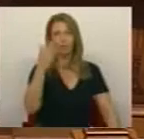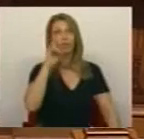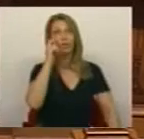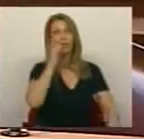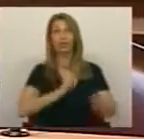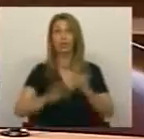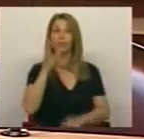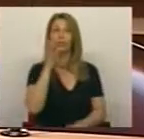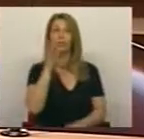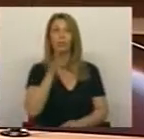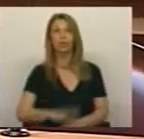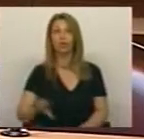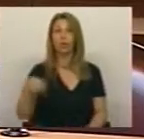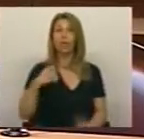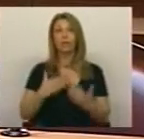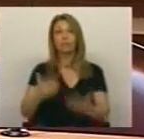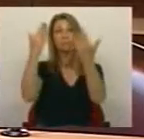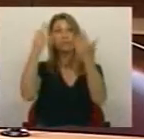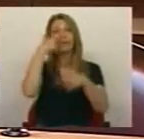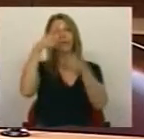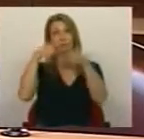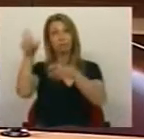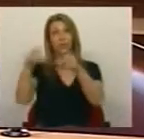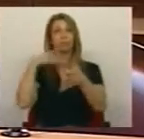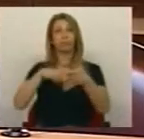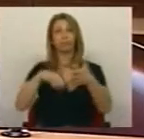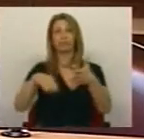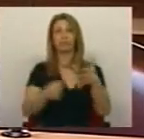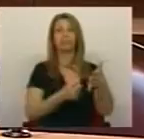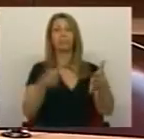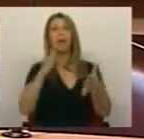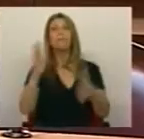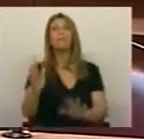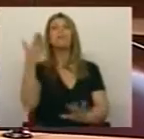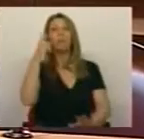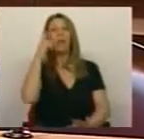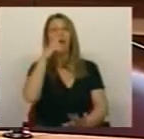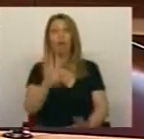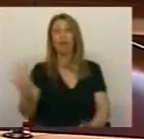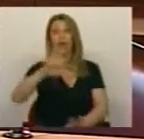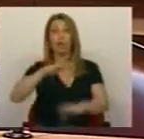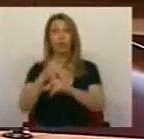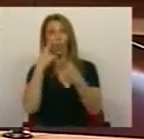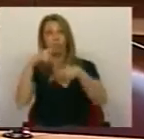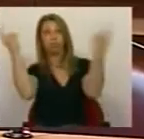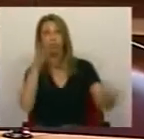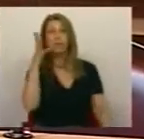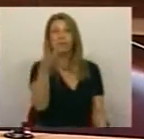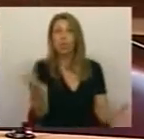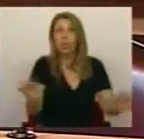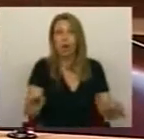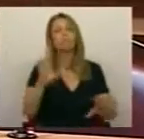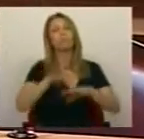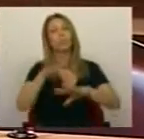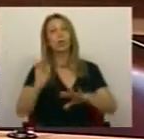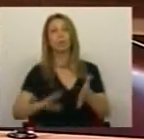Senhoras e senhores deputados, os Verdes saúdam os peticionários, especialmente os que não tinham outra forma de se manifestar, pela contratação de intérpretes de